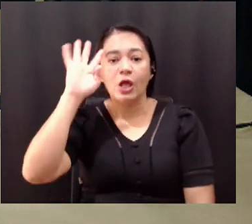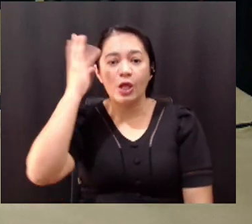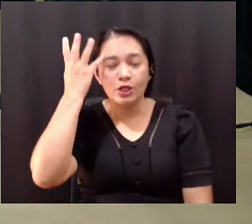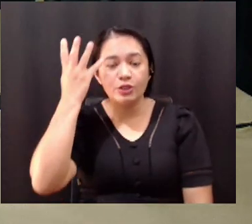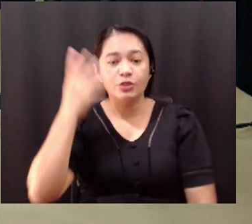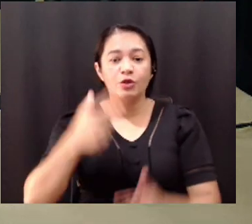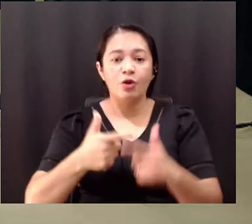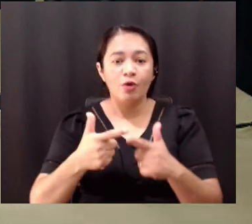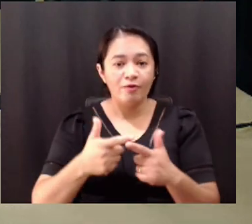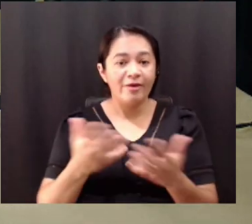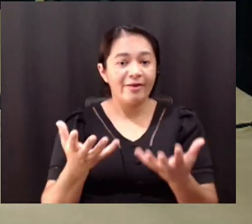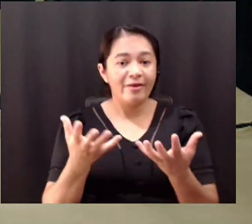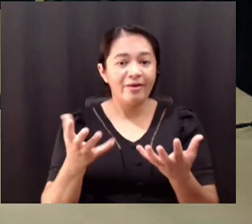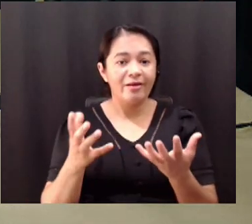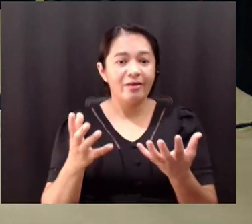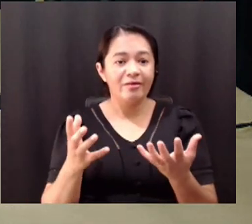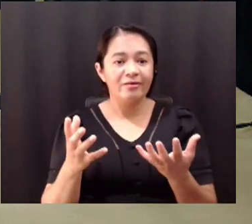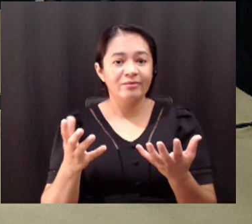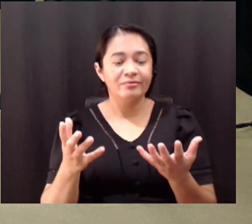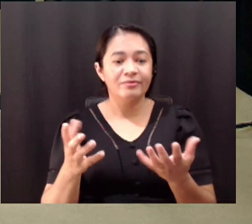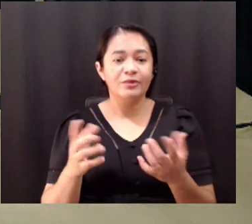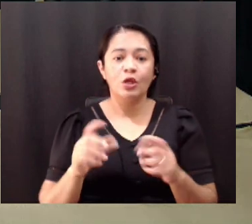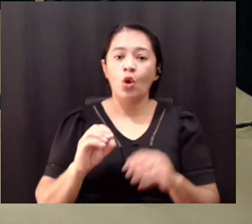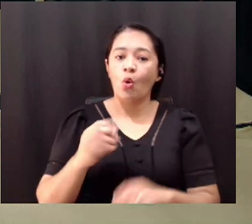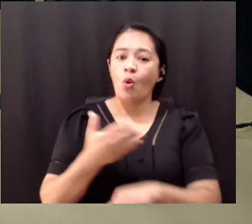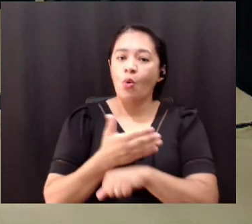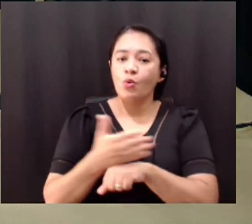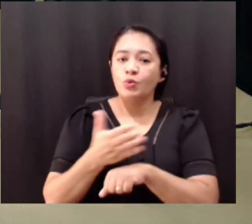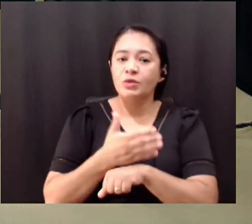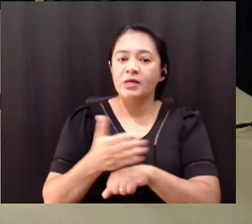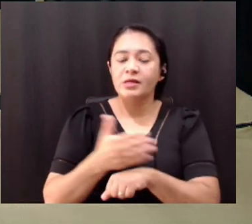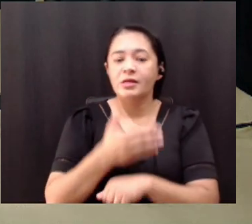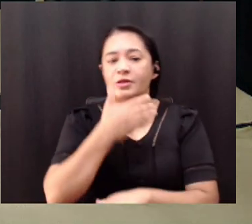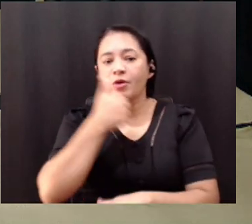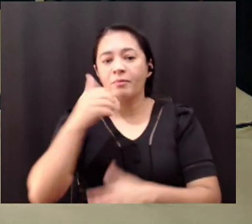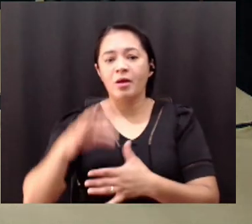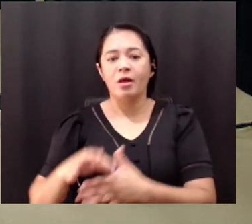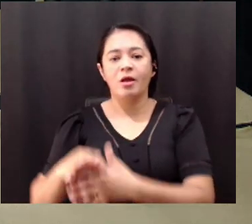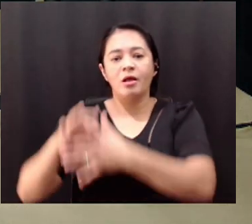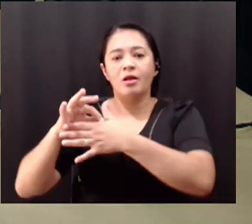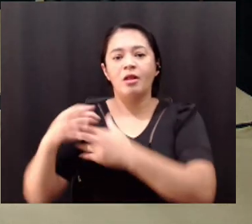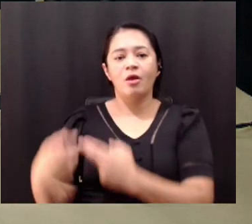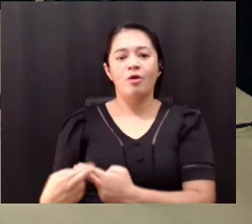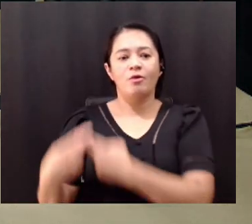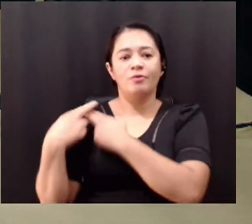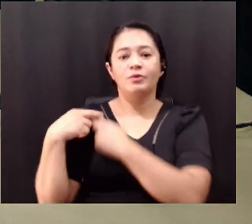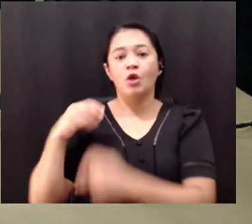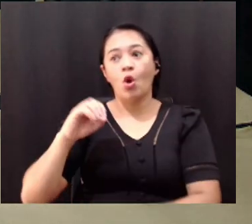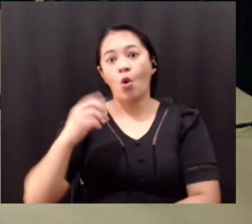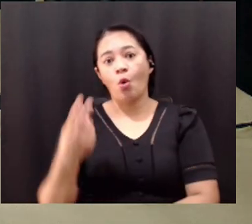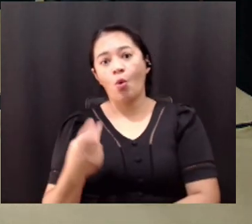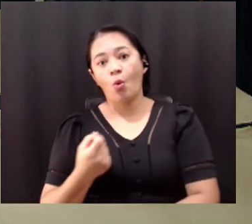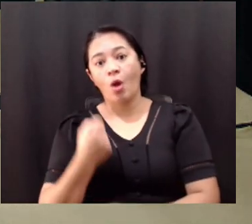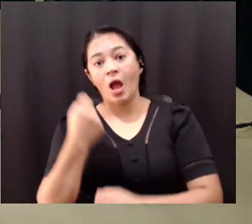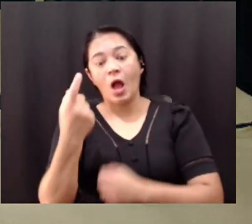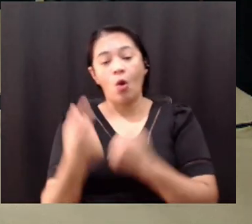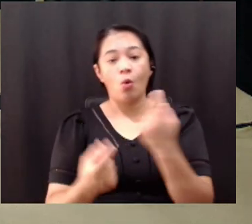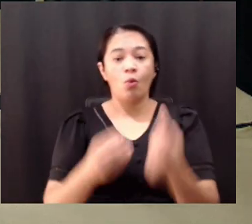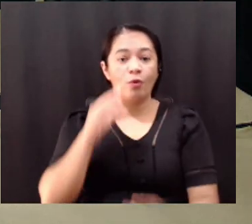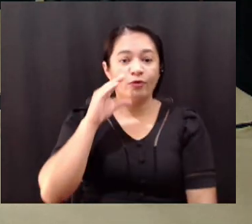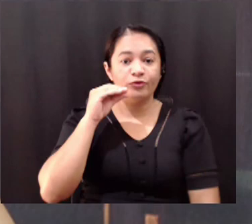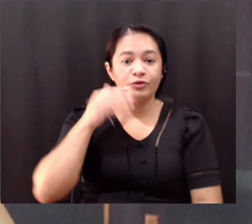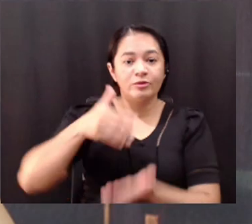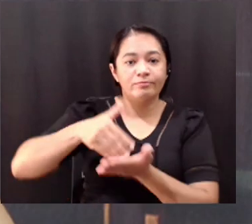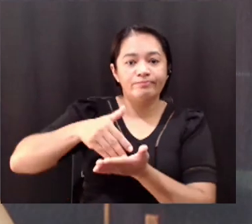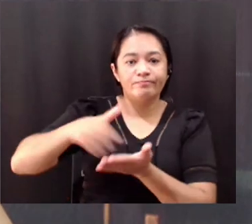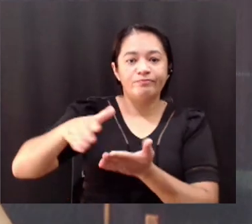forma, ou treinando melhor os gestores, ou até demitindo algum funcionário que gerasse um problema de ambiente. Uhum. Só